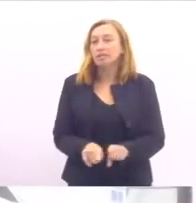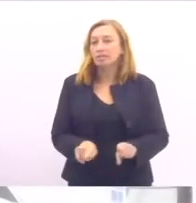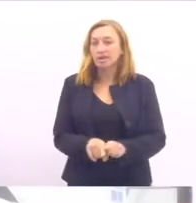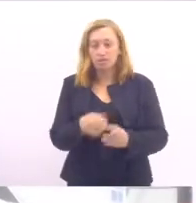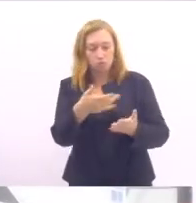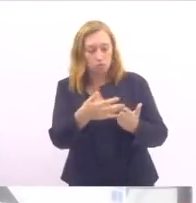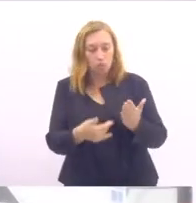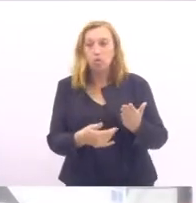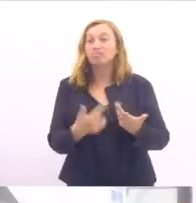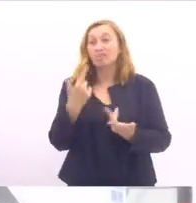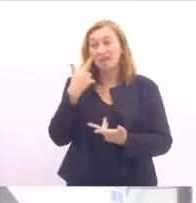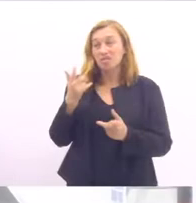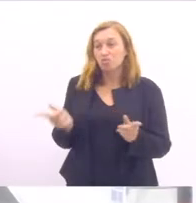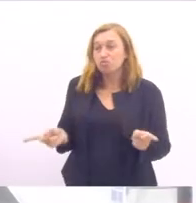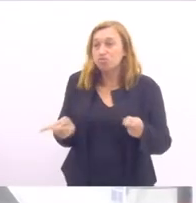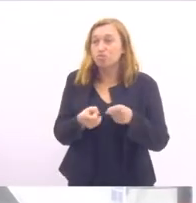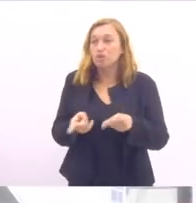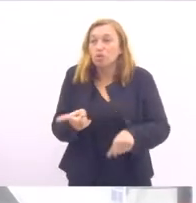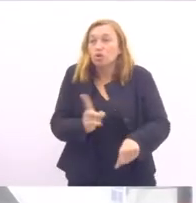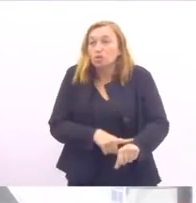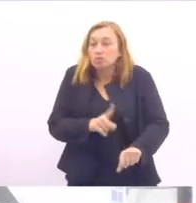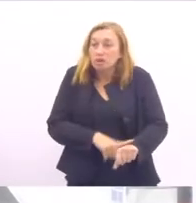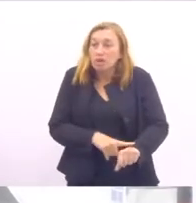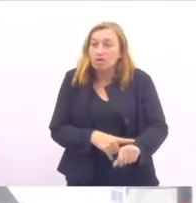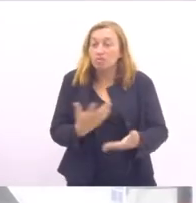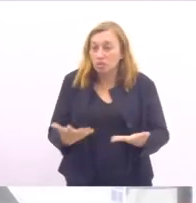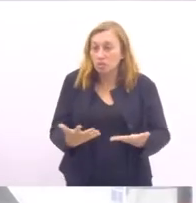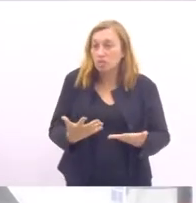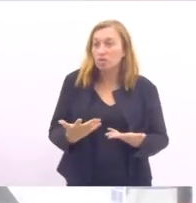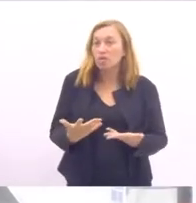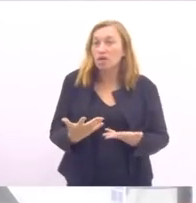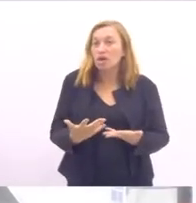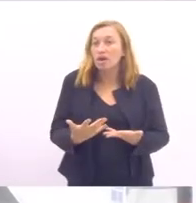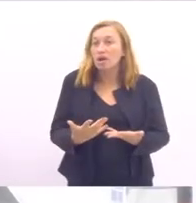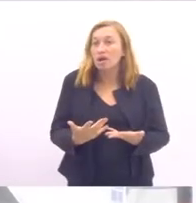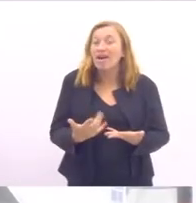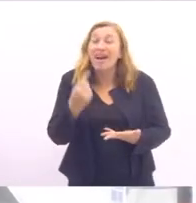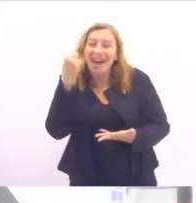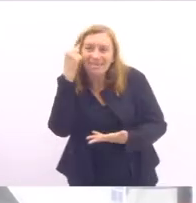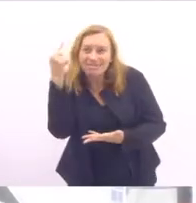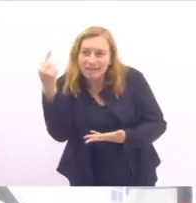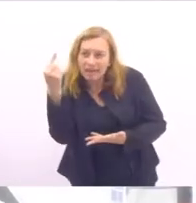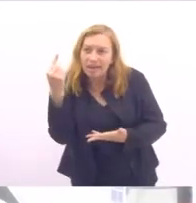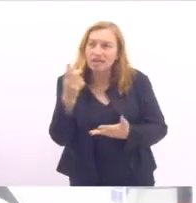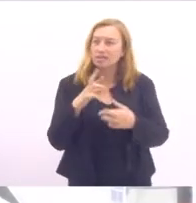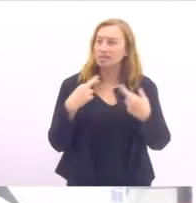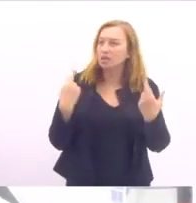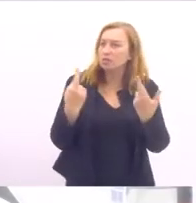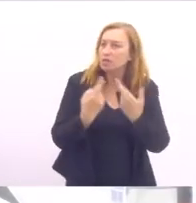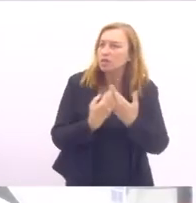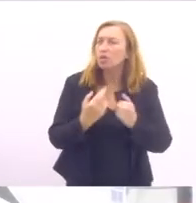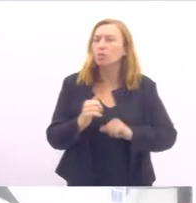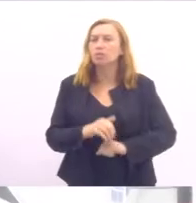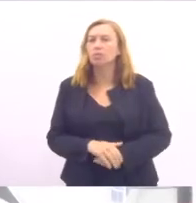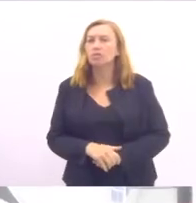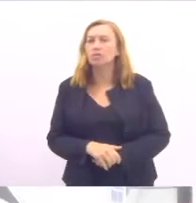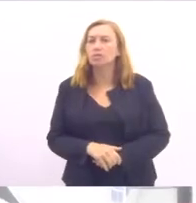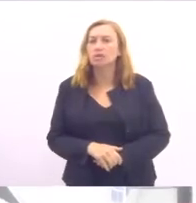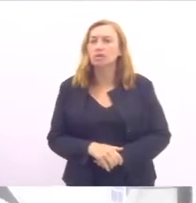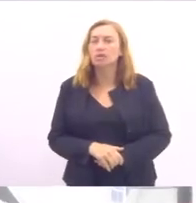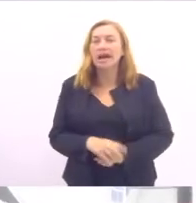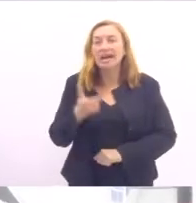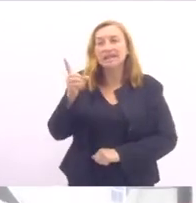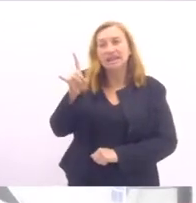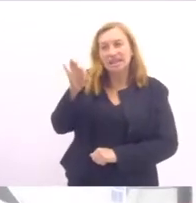tentar encurtar. Eu só digo para vocês o seguinte, a ideia dessa reunião, né, a